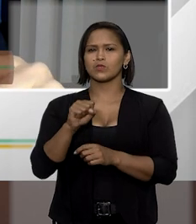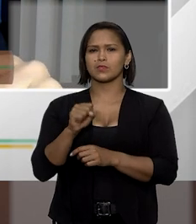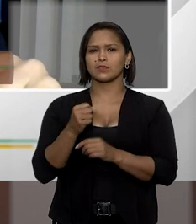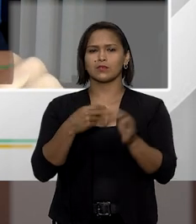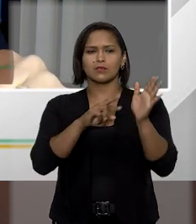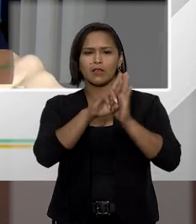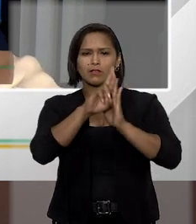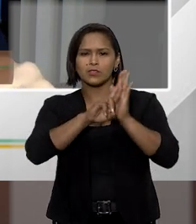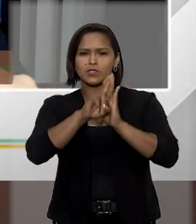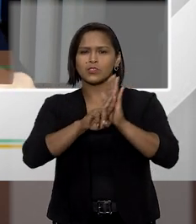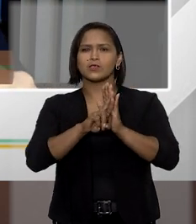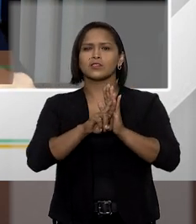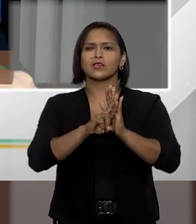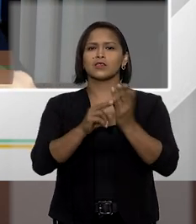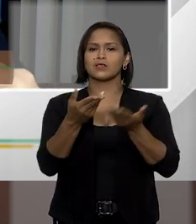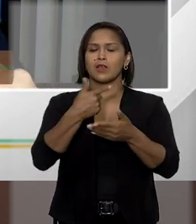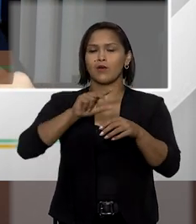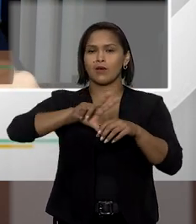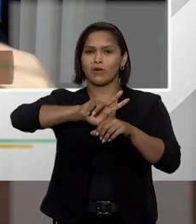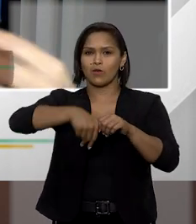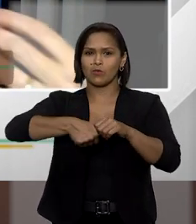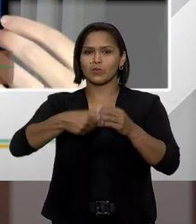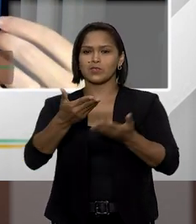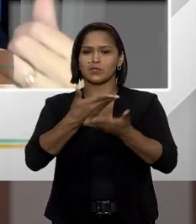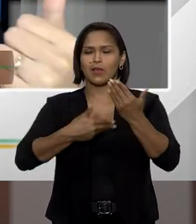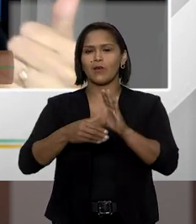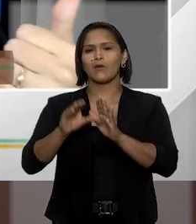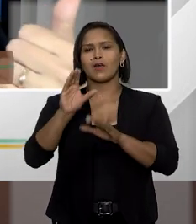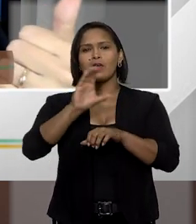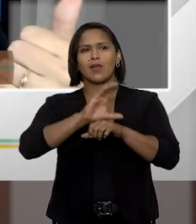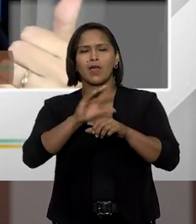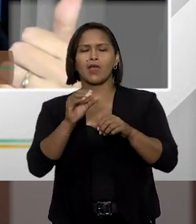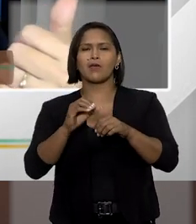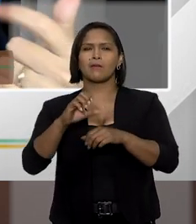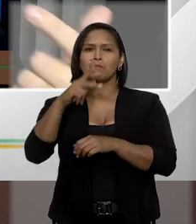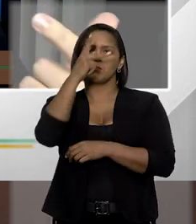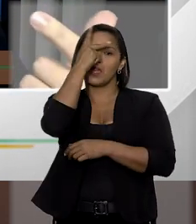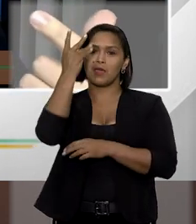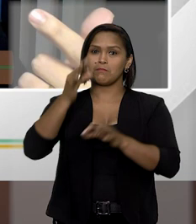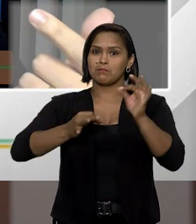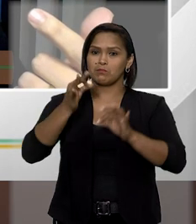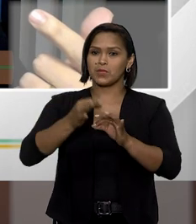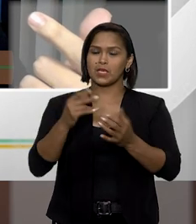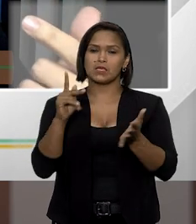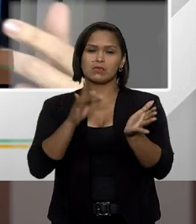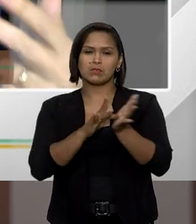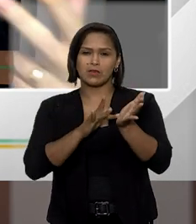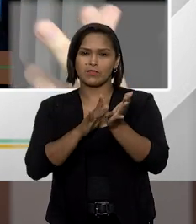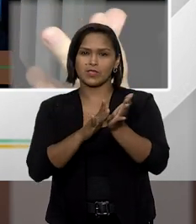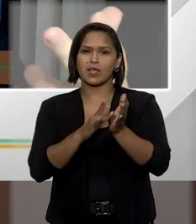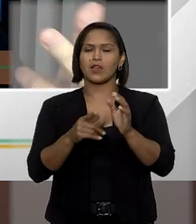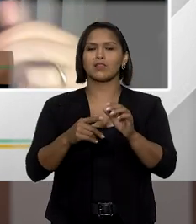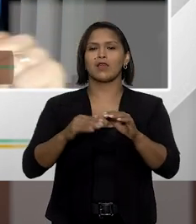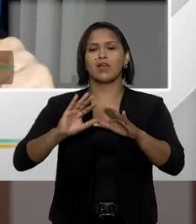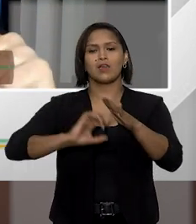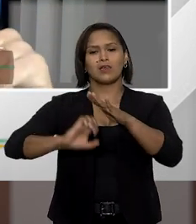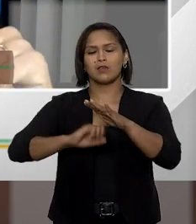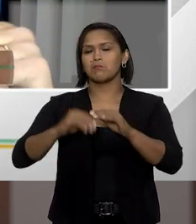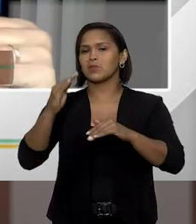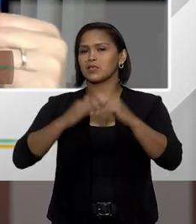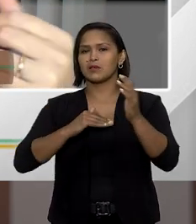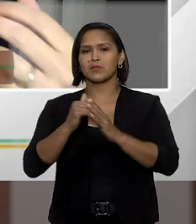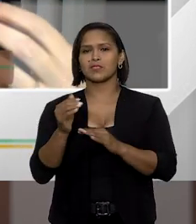nas investigações relacionadas à corrupção, a constituição de empresas de fachada, empresas de fundo de quintal, empresas sem a